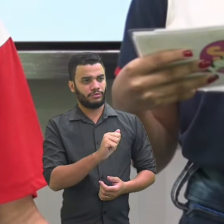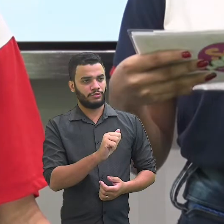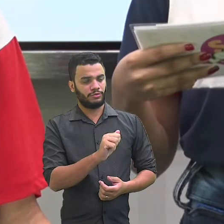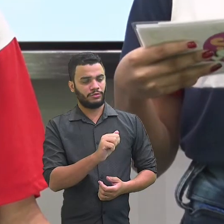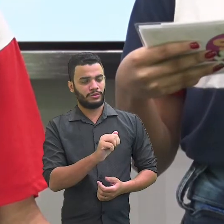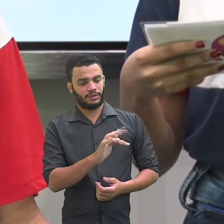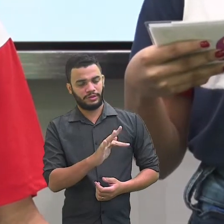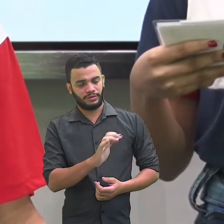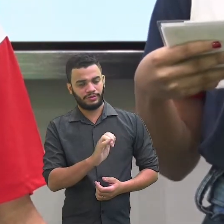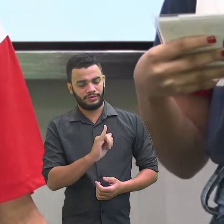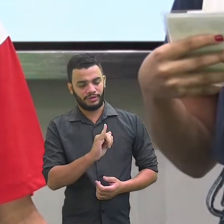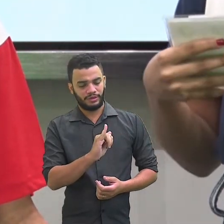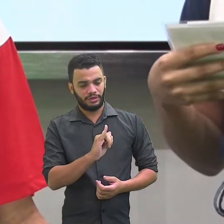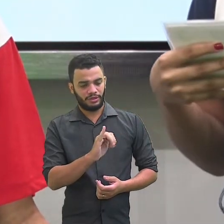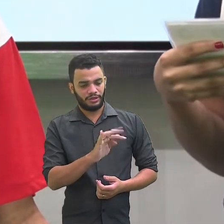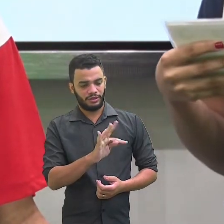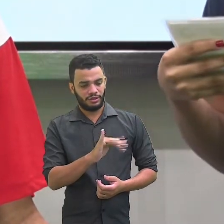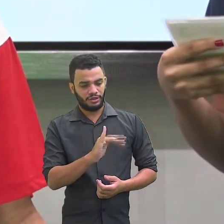Contrafeitiço.